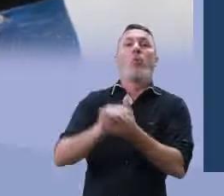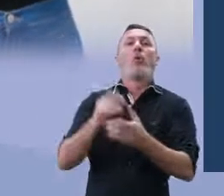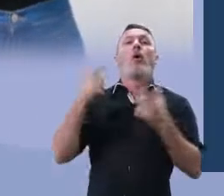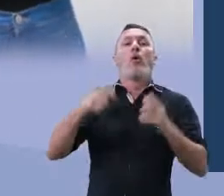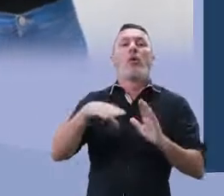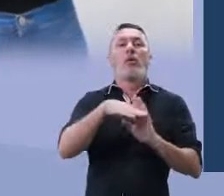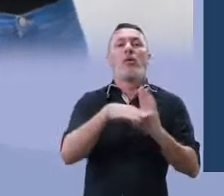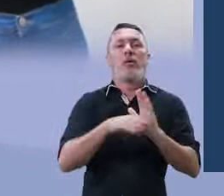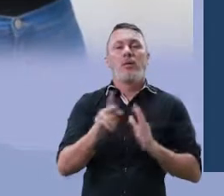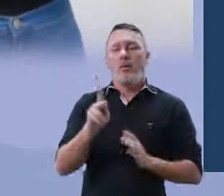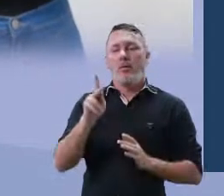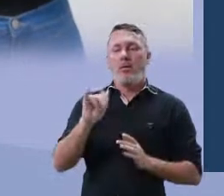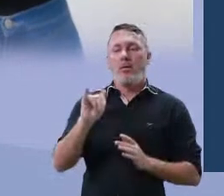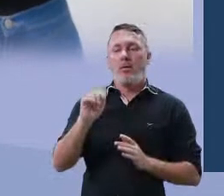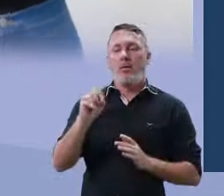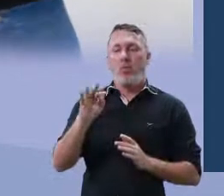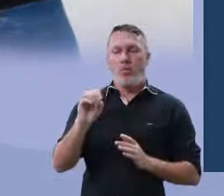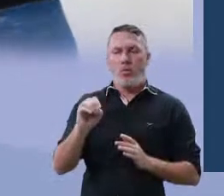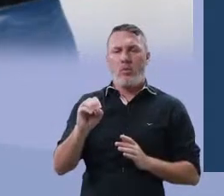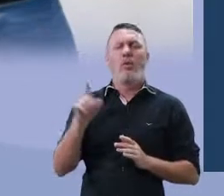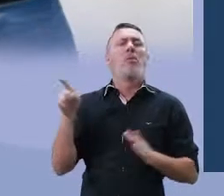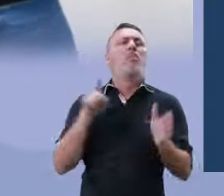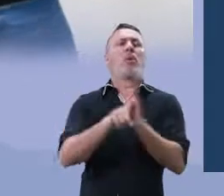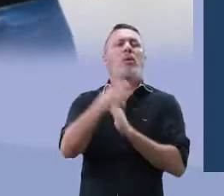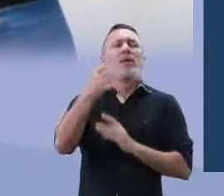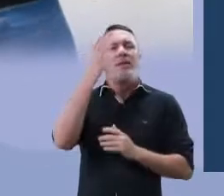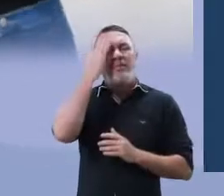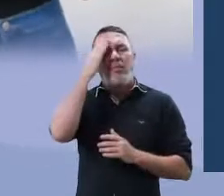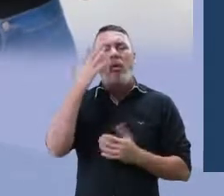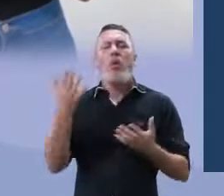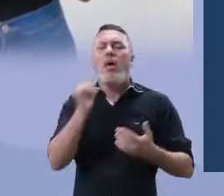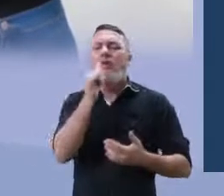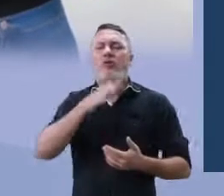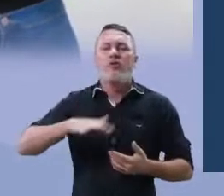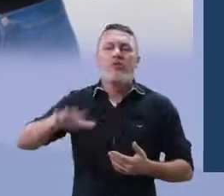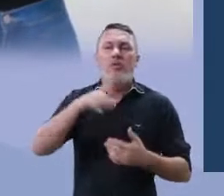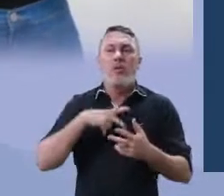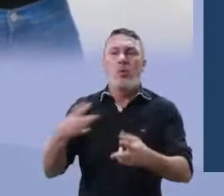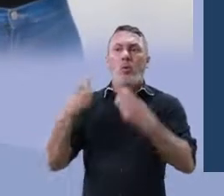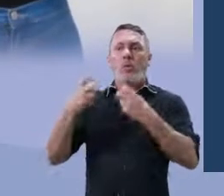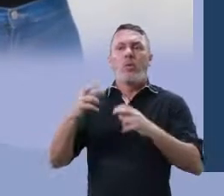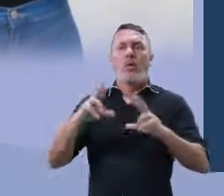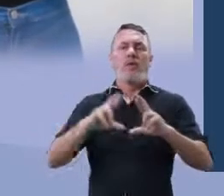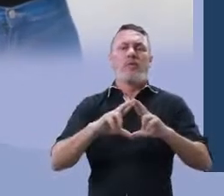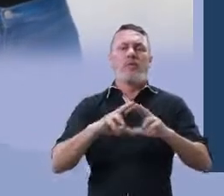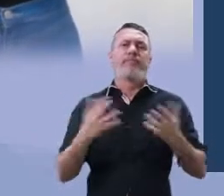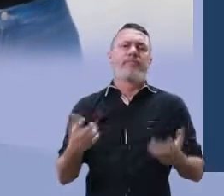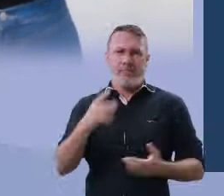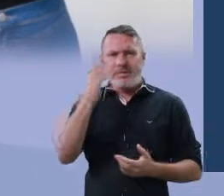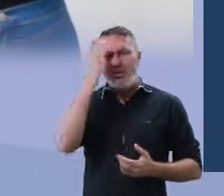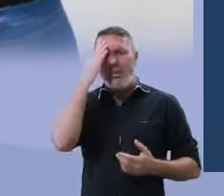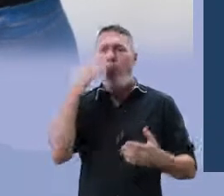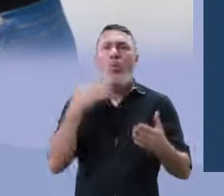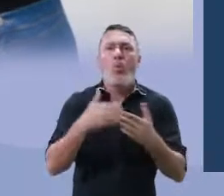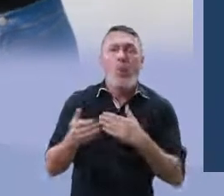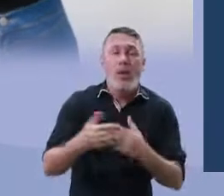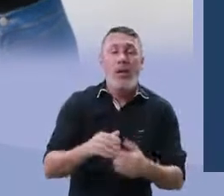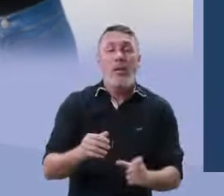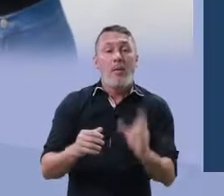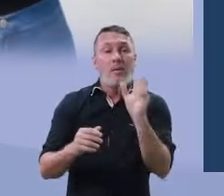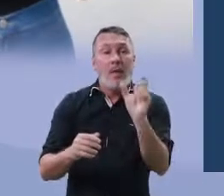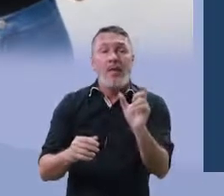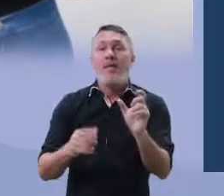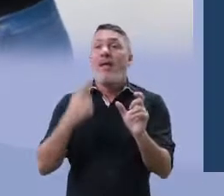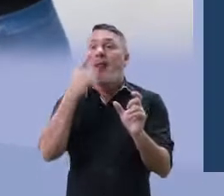limpo do Protocolo de Quioto. Ele quer saber qual é a fonte de energia que foi subutilizada dentro desses locais.